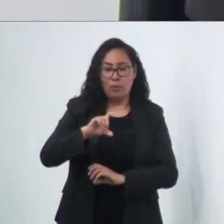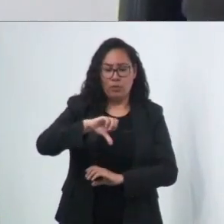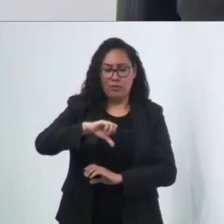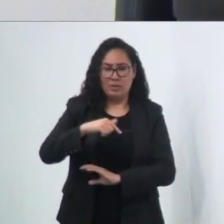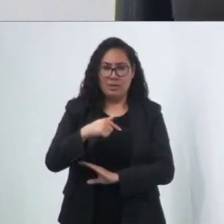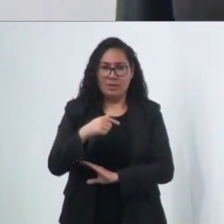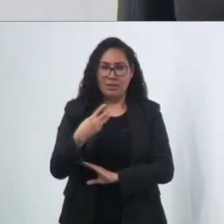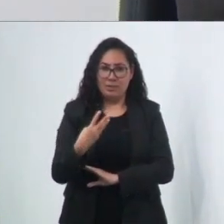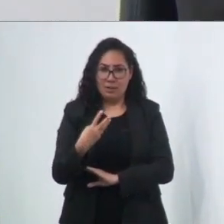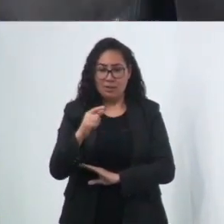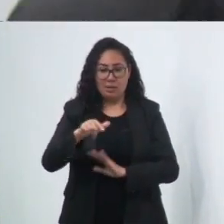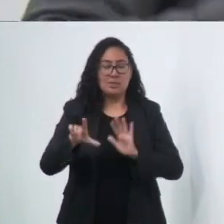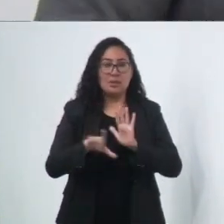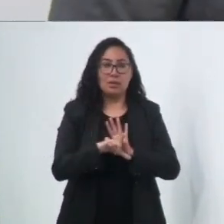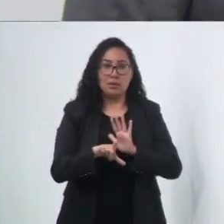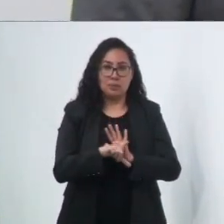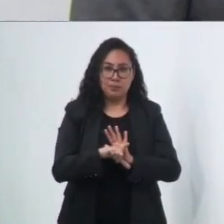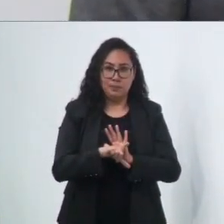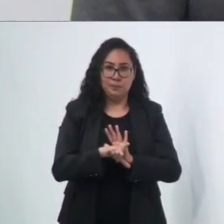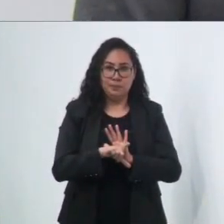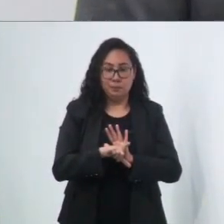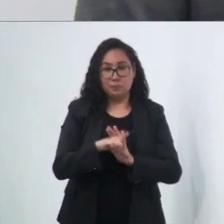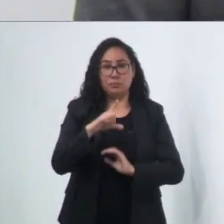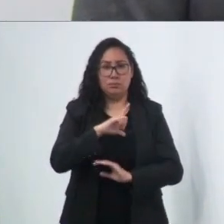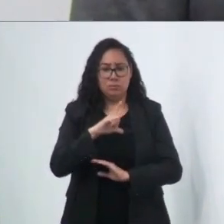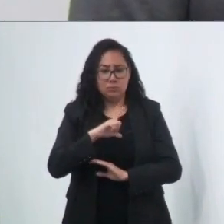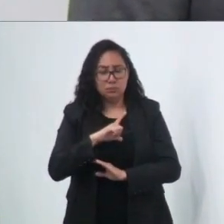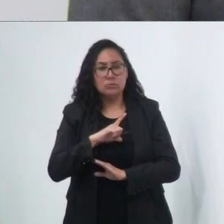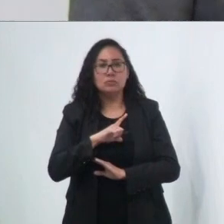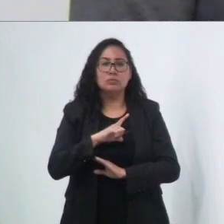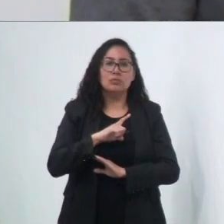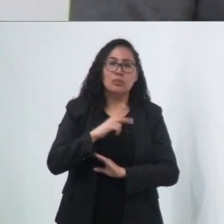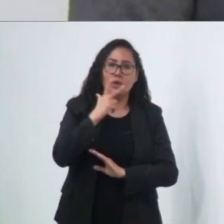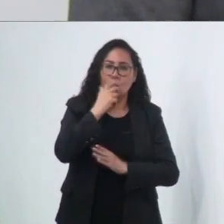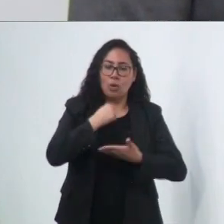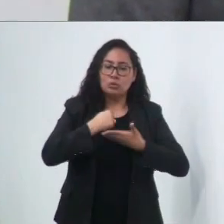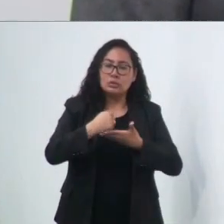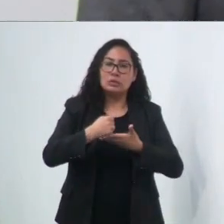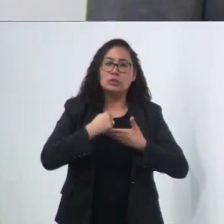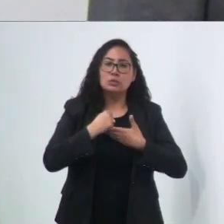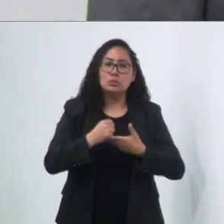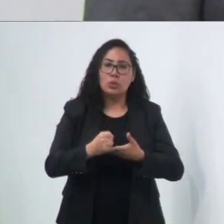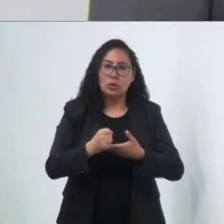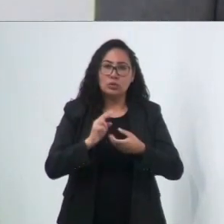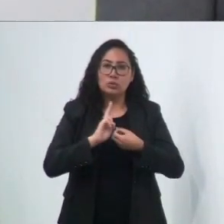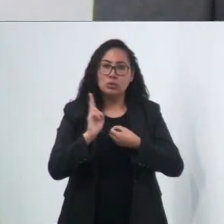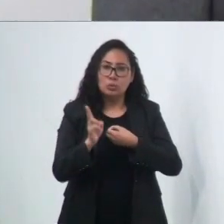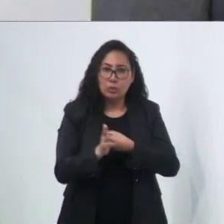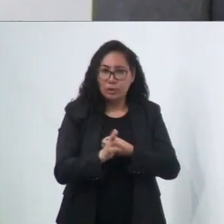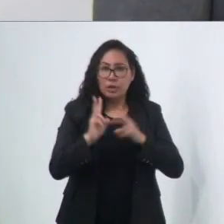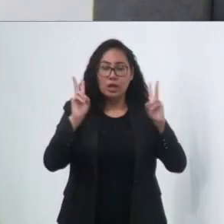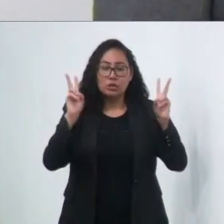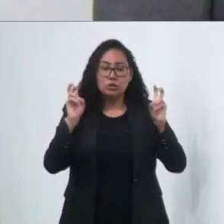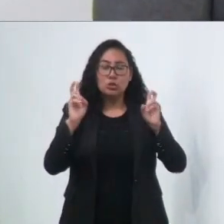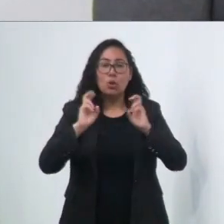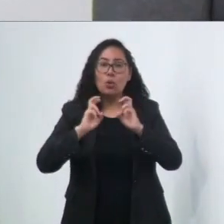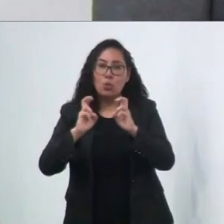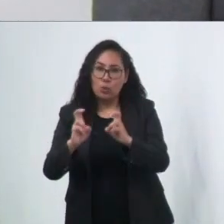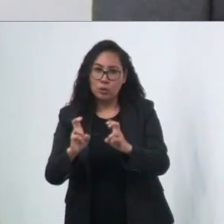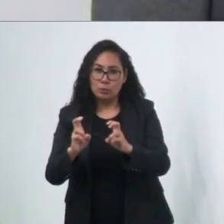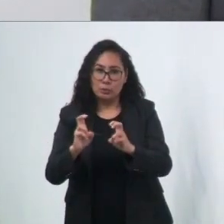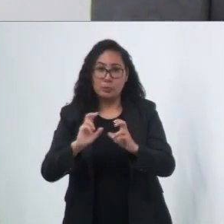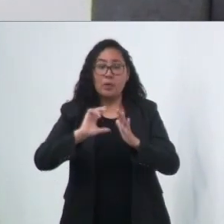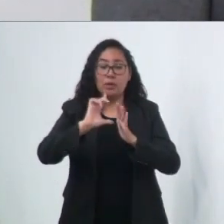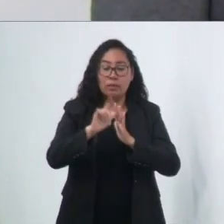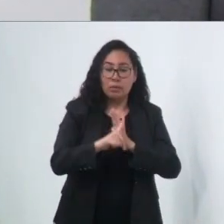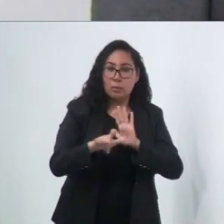1973 a lei. Quando se tratava a mobilidade urbana praticamente só como transporte coletivo. Bom, com a lei federal